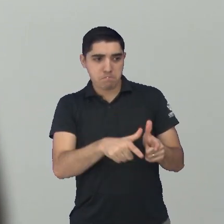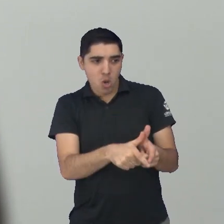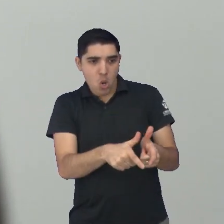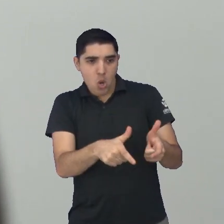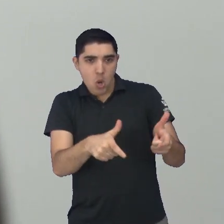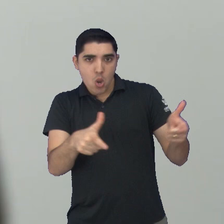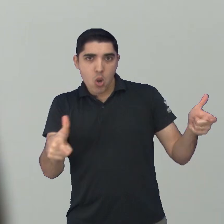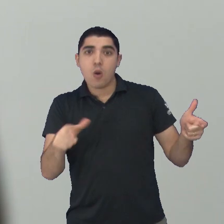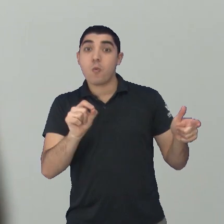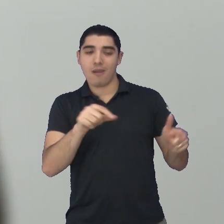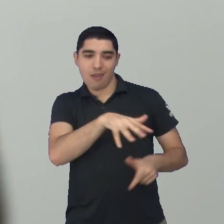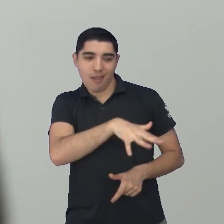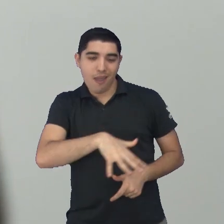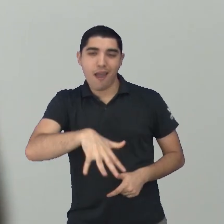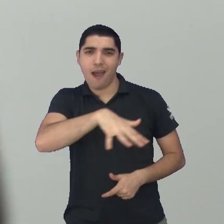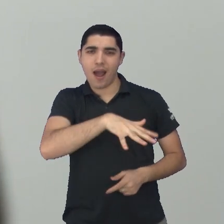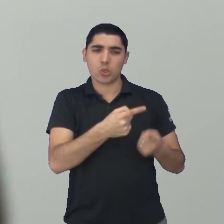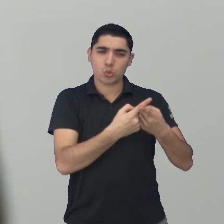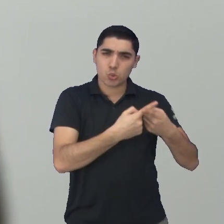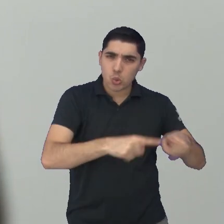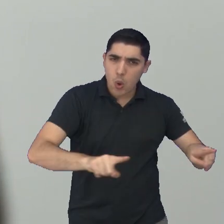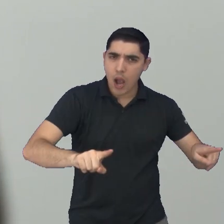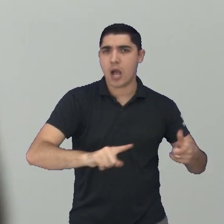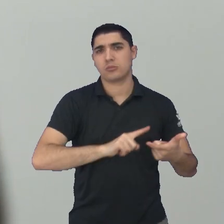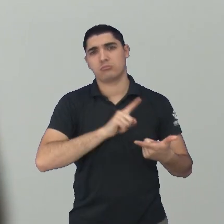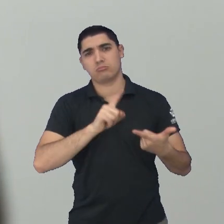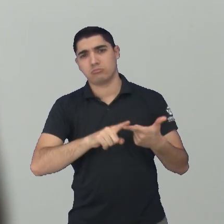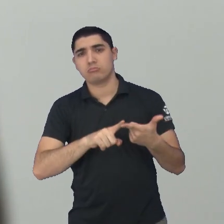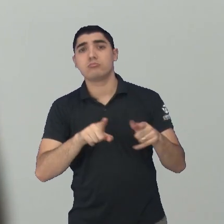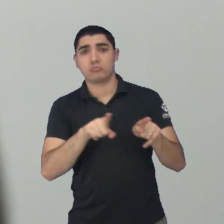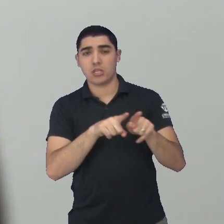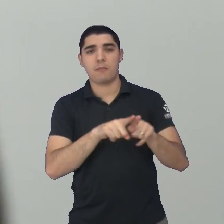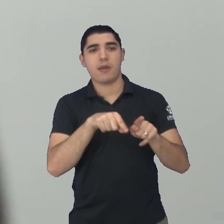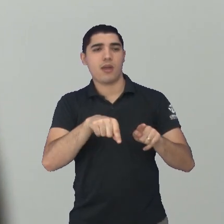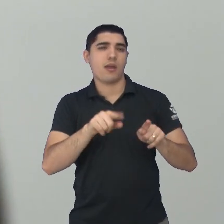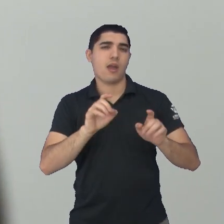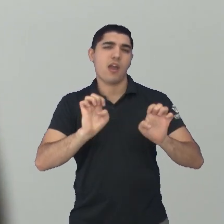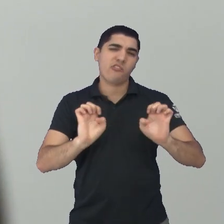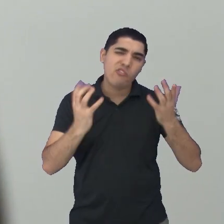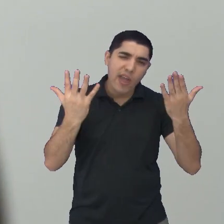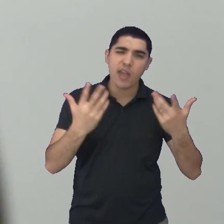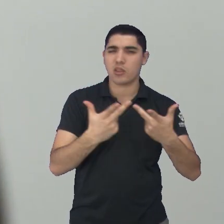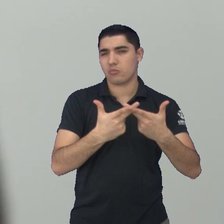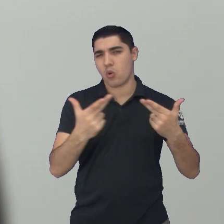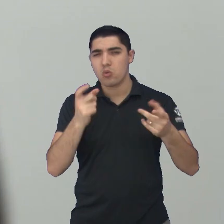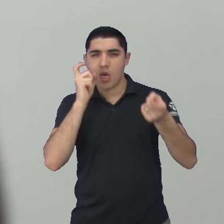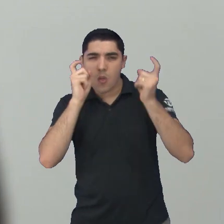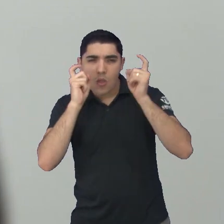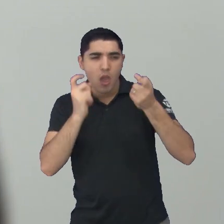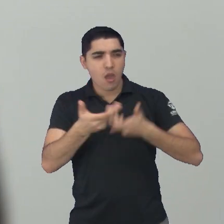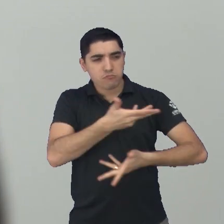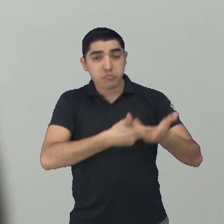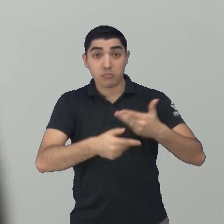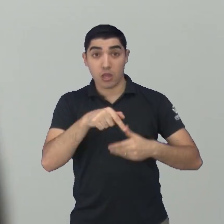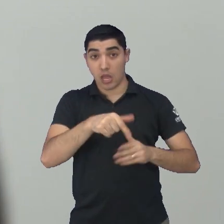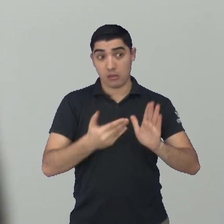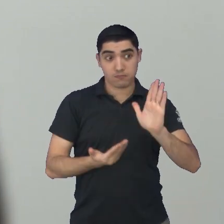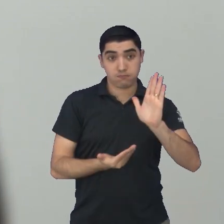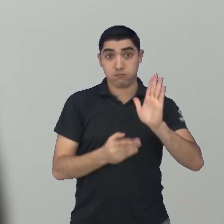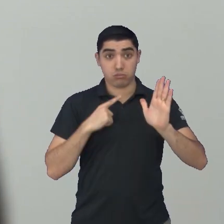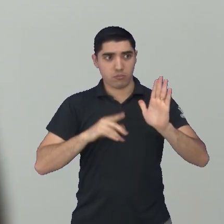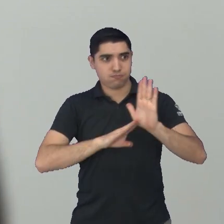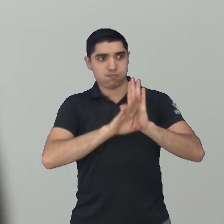crescimento, que é o mercado tanto de churrasco quanto de encontros, né? É um mercado que tem crescido aí 40%,